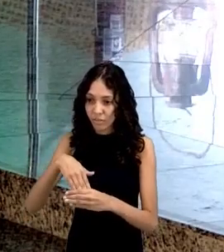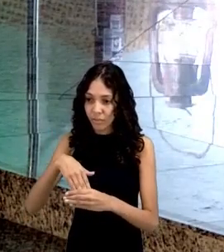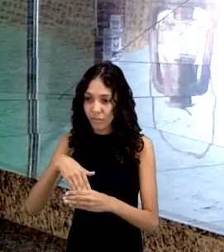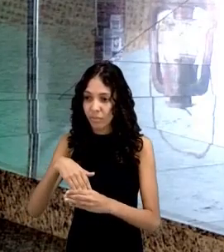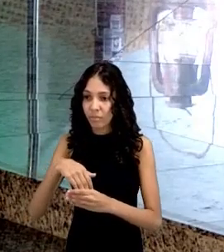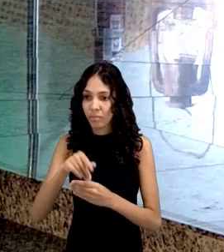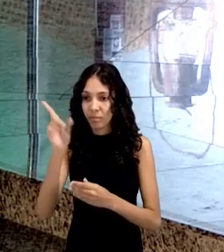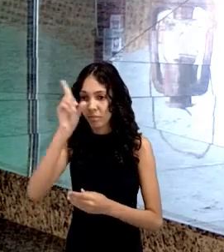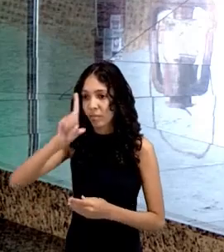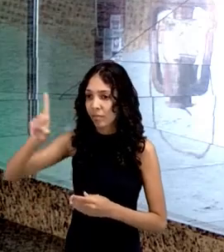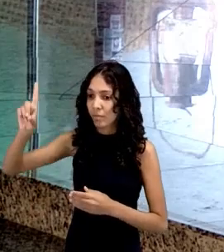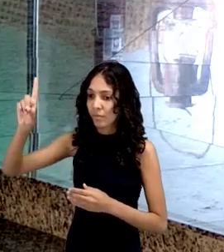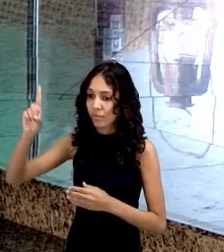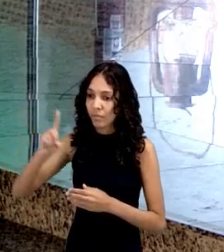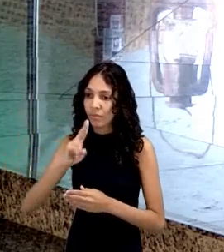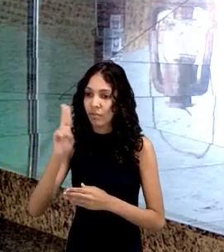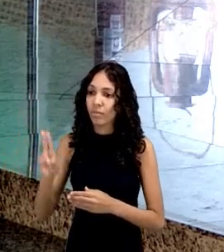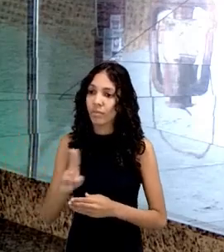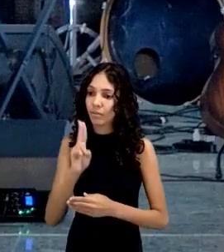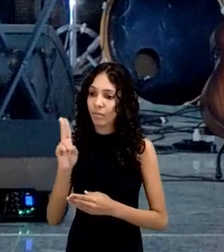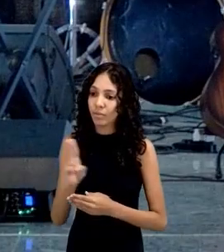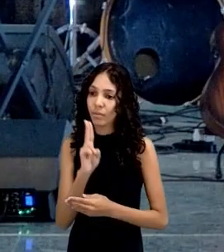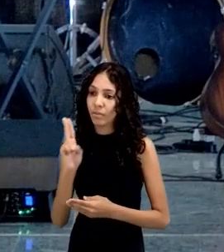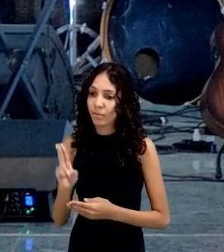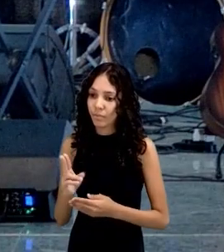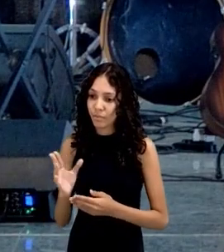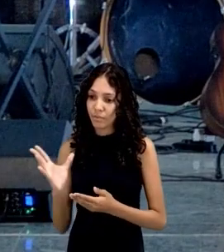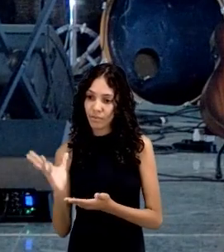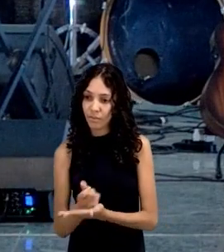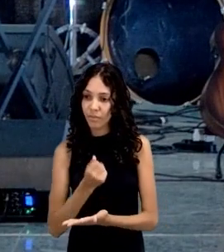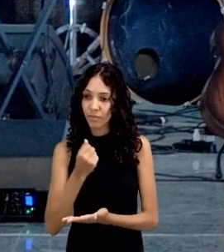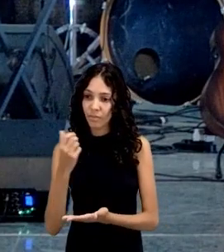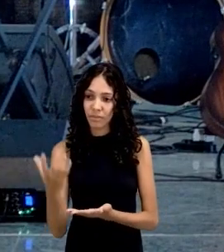não pode esquecer o valor que foi colocado em 2 Coríntios